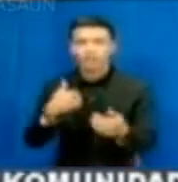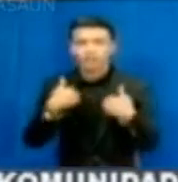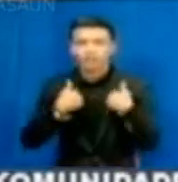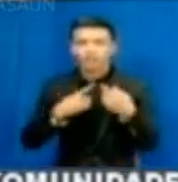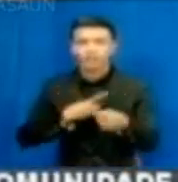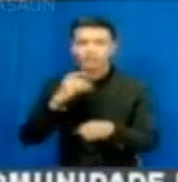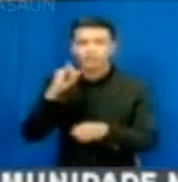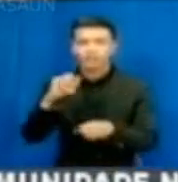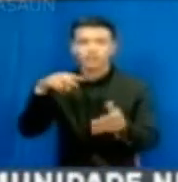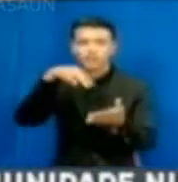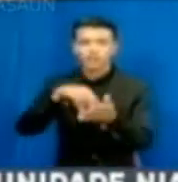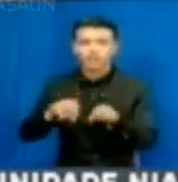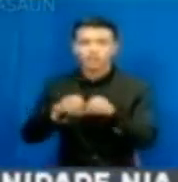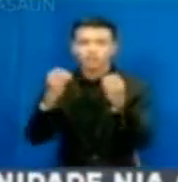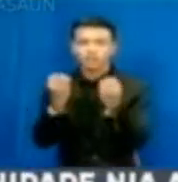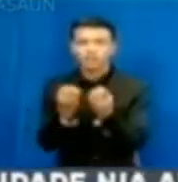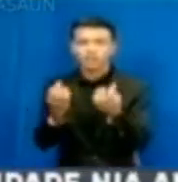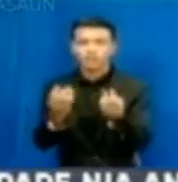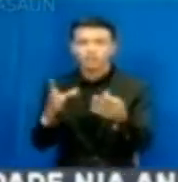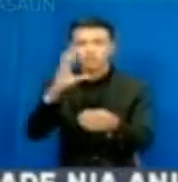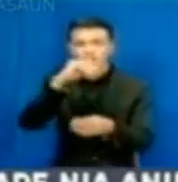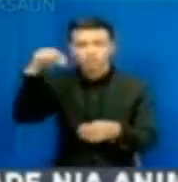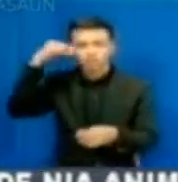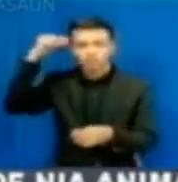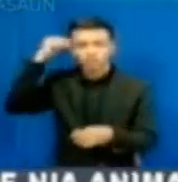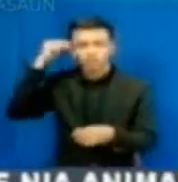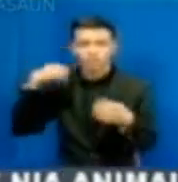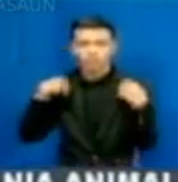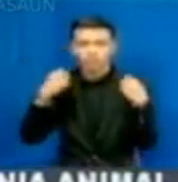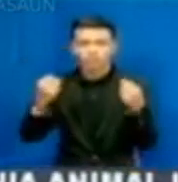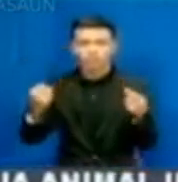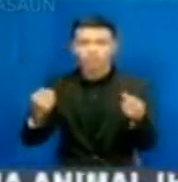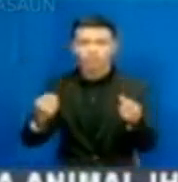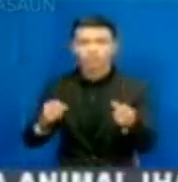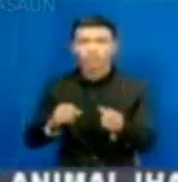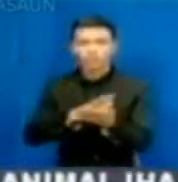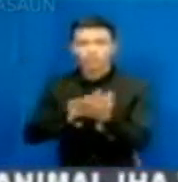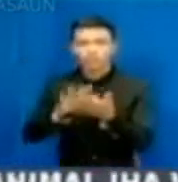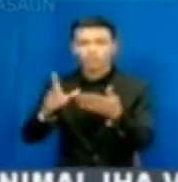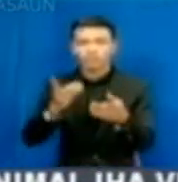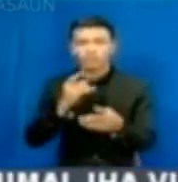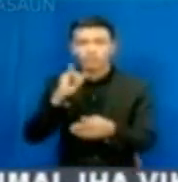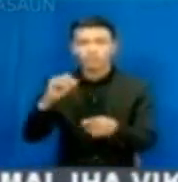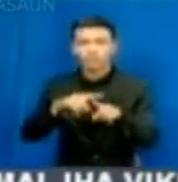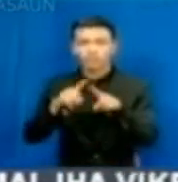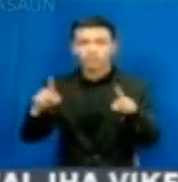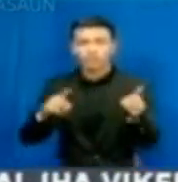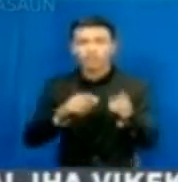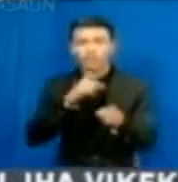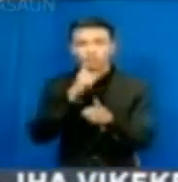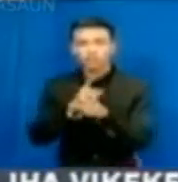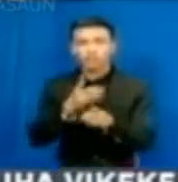Dili Haré organização Barak No, mas Governo Halo Esforço Makasho Di Hamos Cidade Dili Bebe Realidade Dili Continua